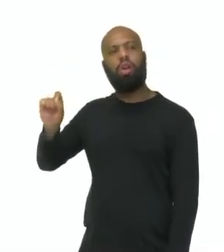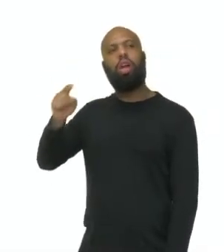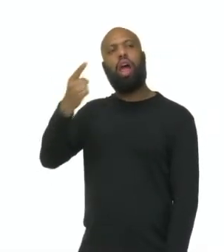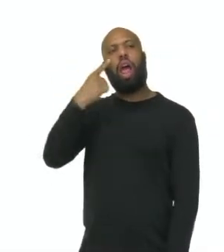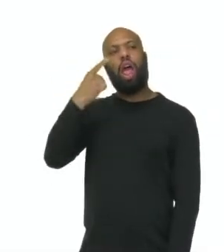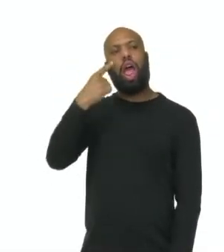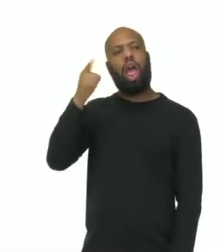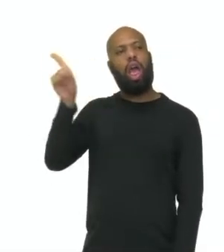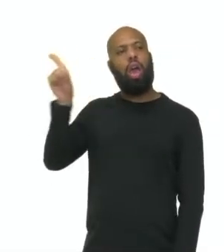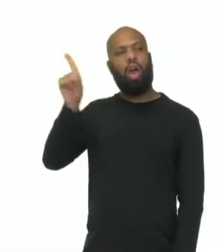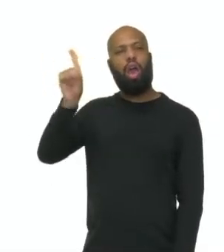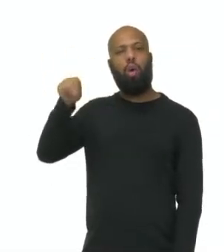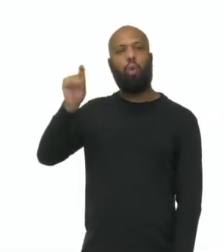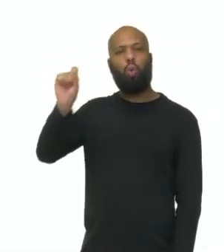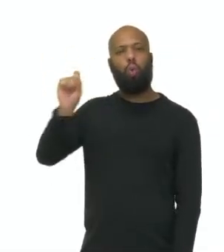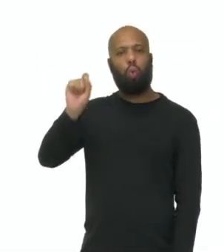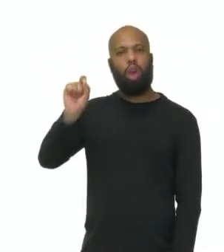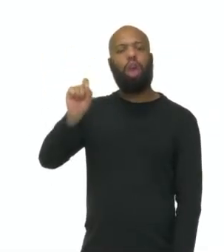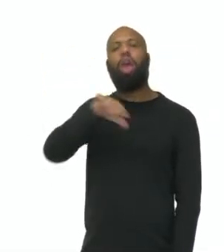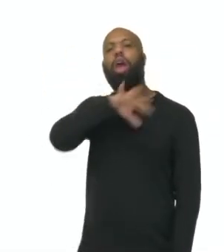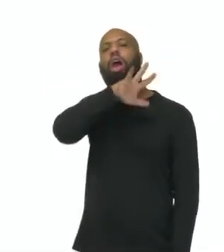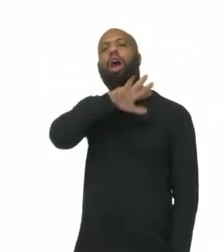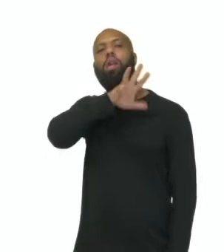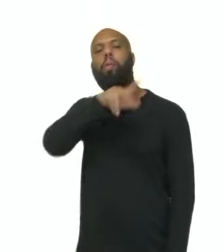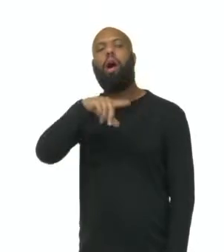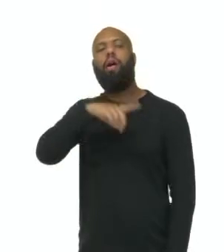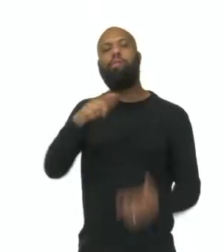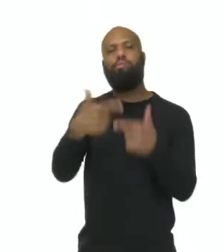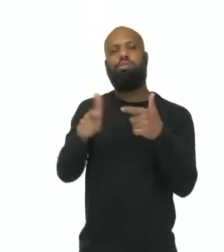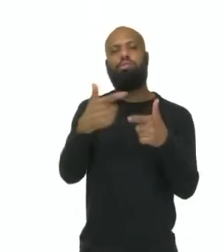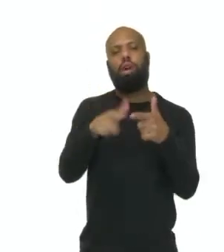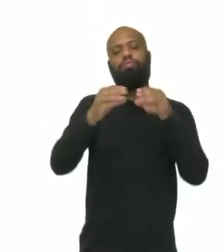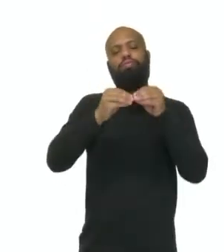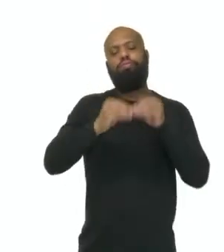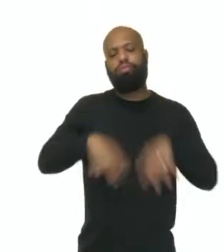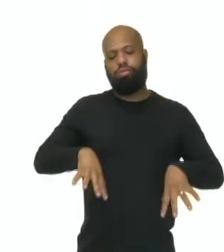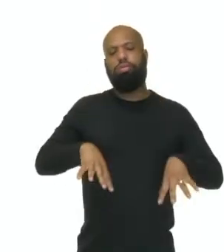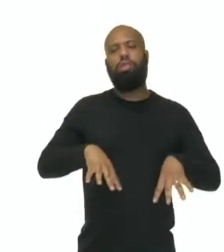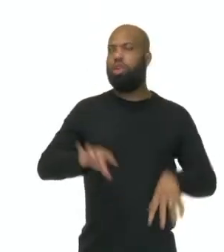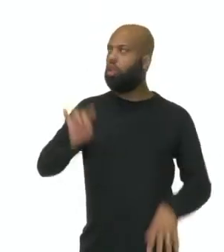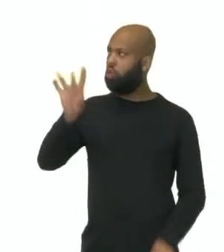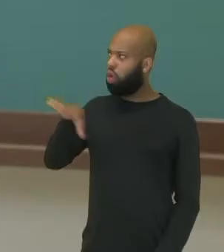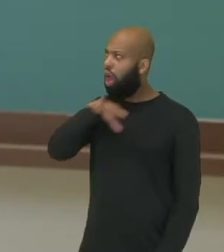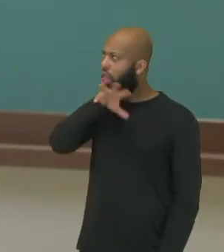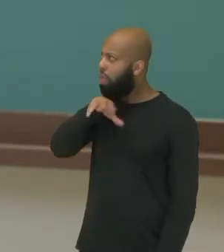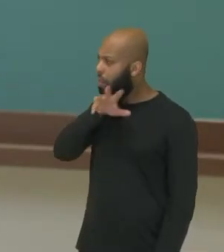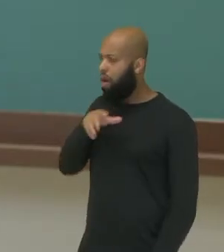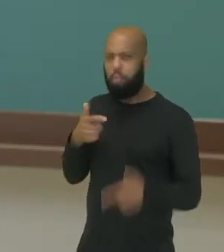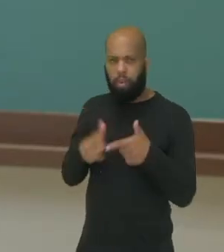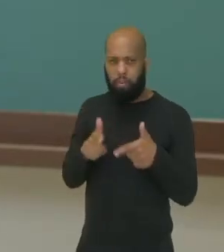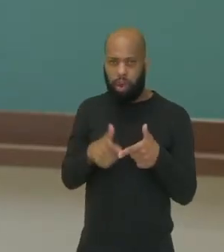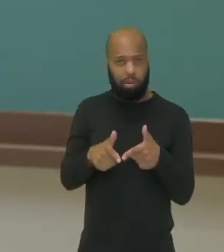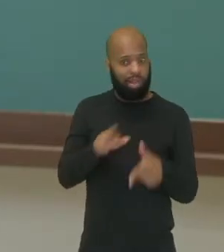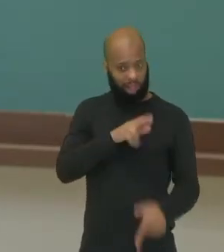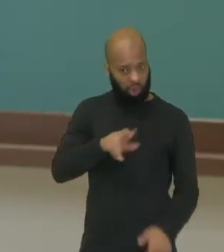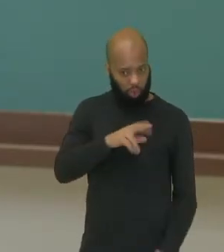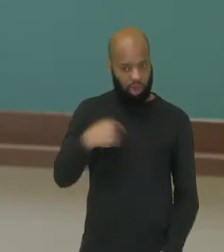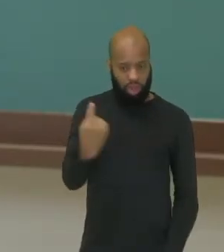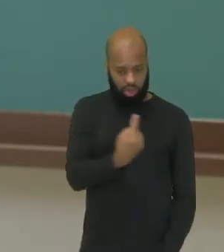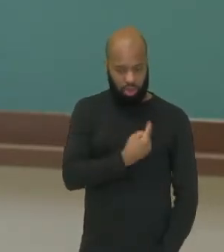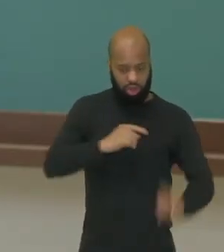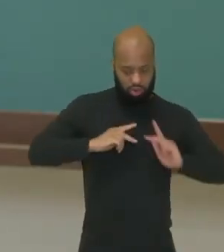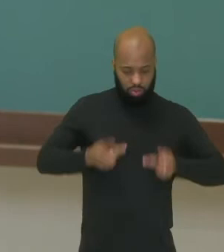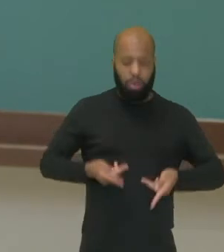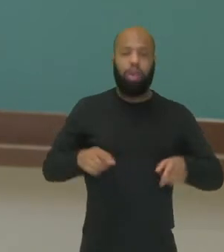animais que estão sendo completamente afetados. Somente os animais? Não, nós também. Se trata de